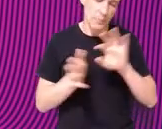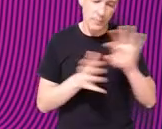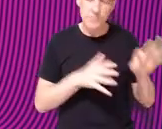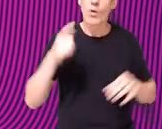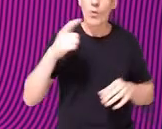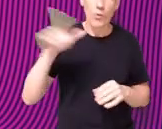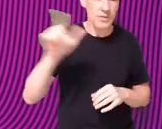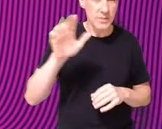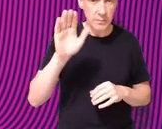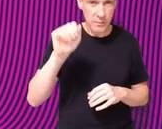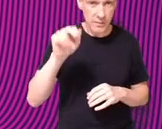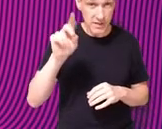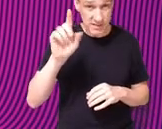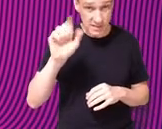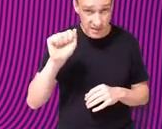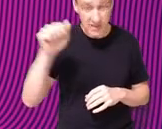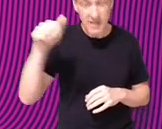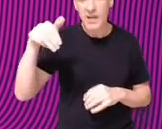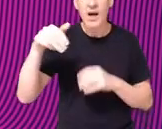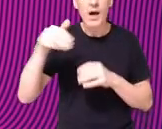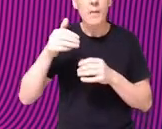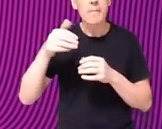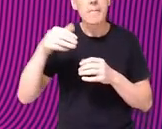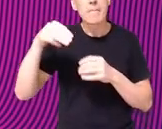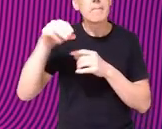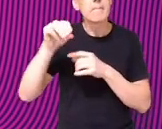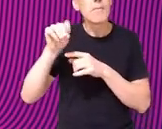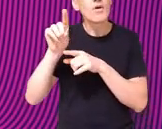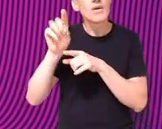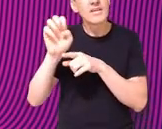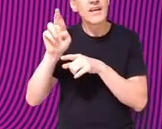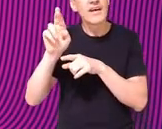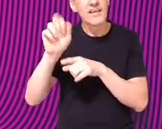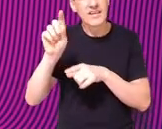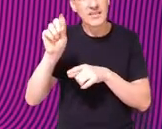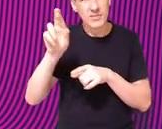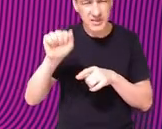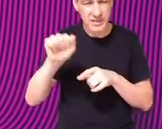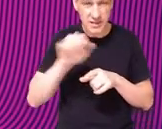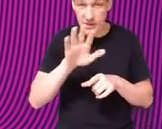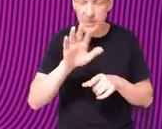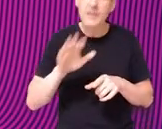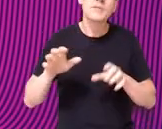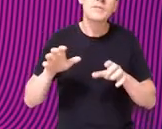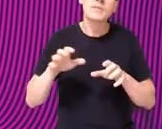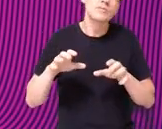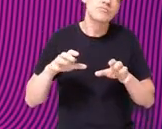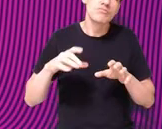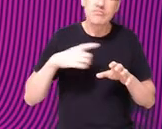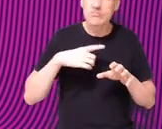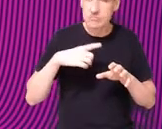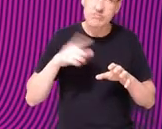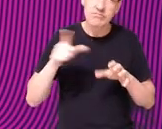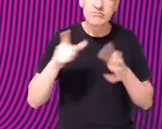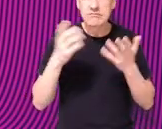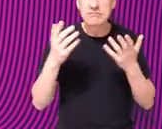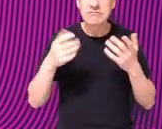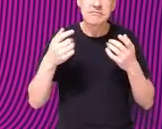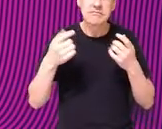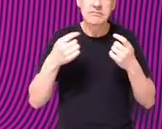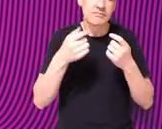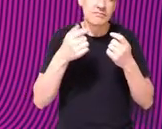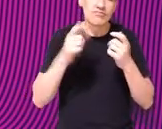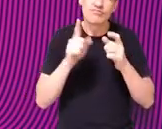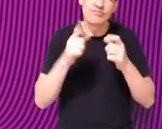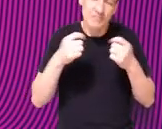histórico, possível também mas não se apresenta geralmente como dilatada, mas como restritiva ou infiltrativa.